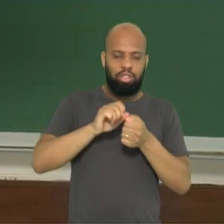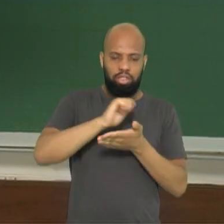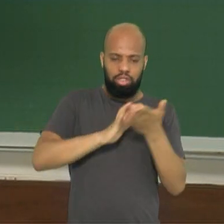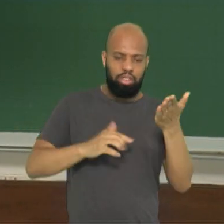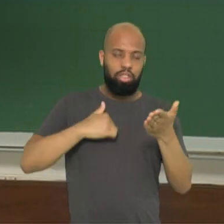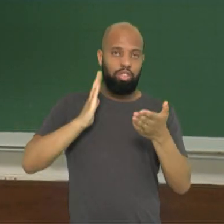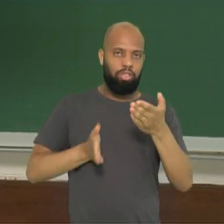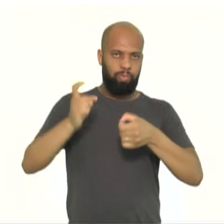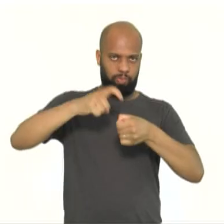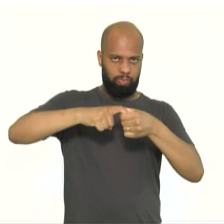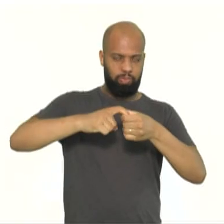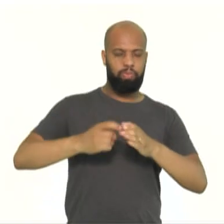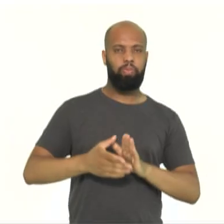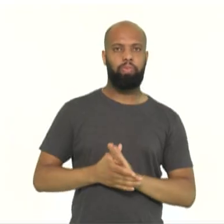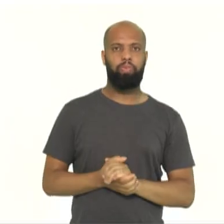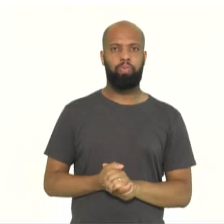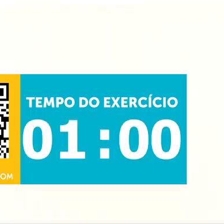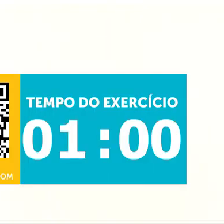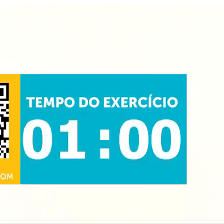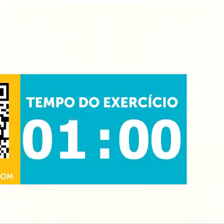já voltamos.